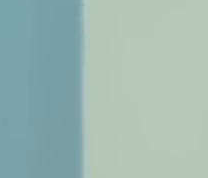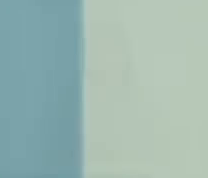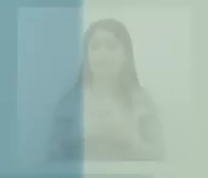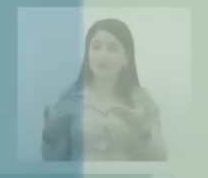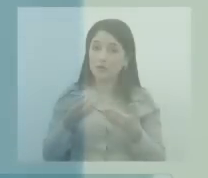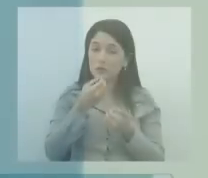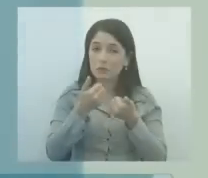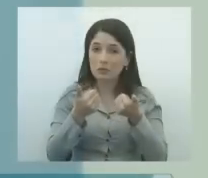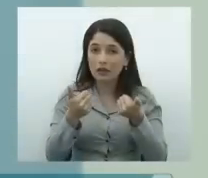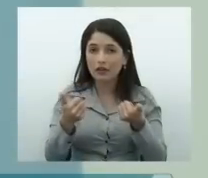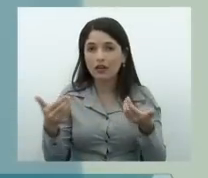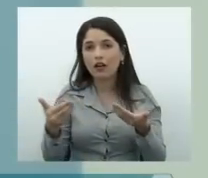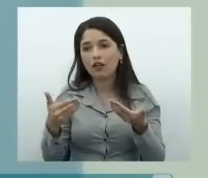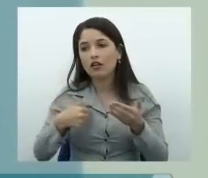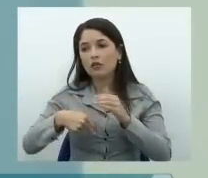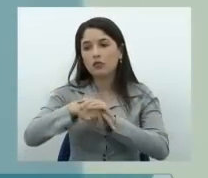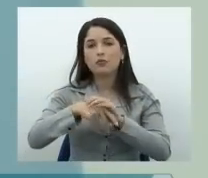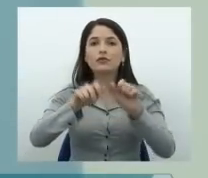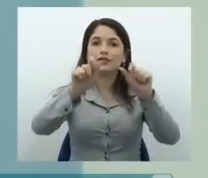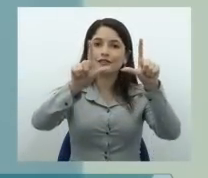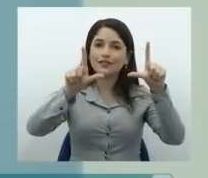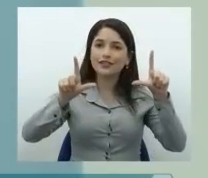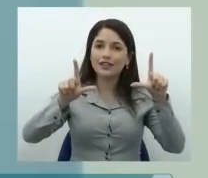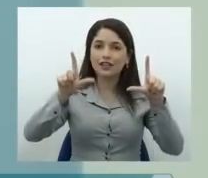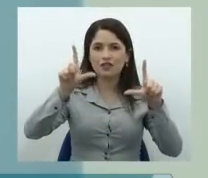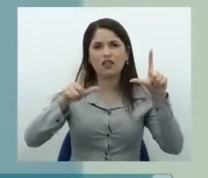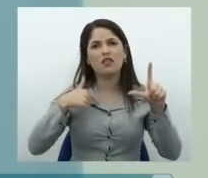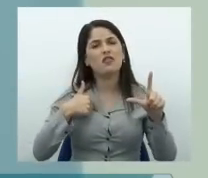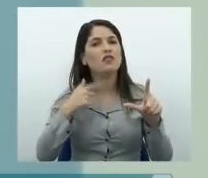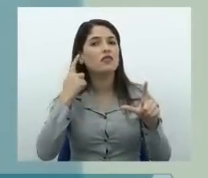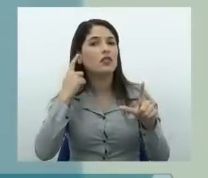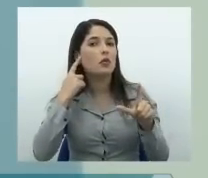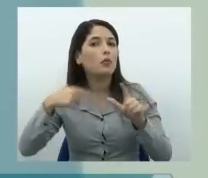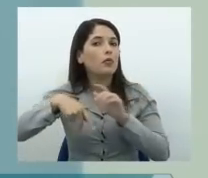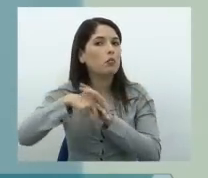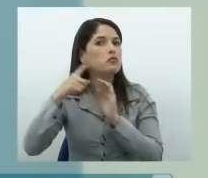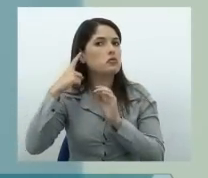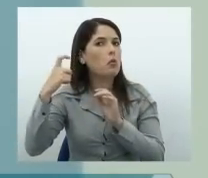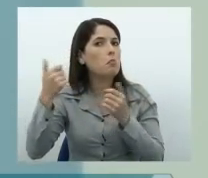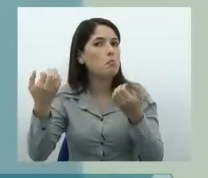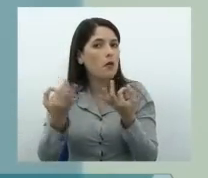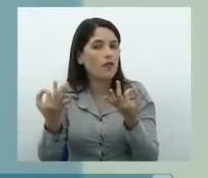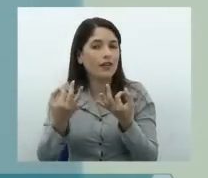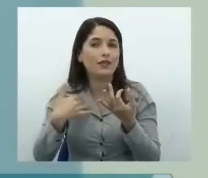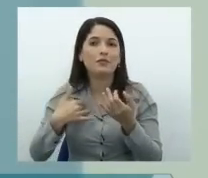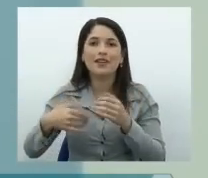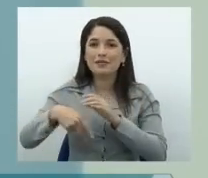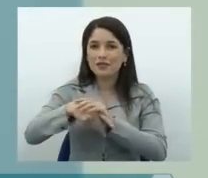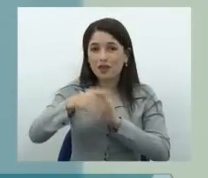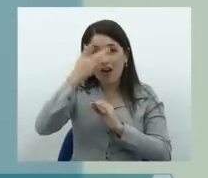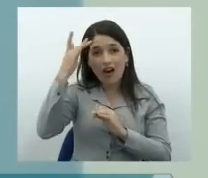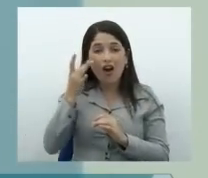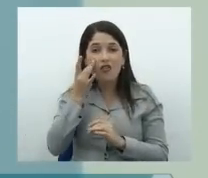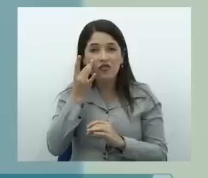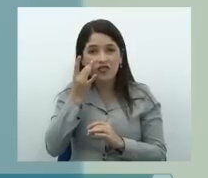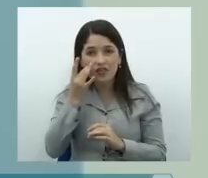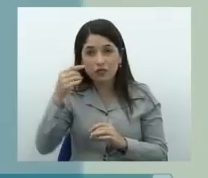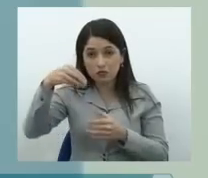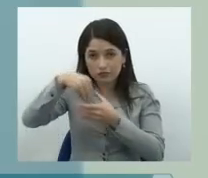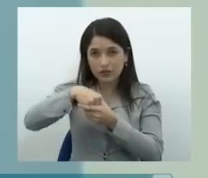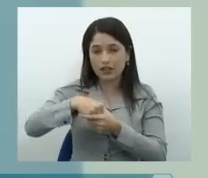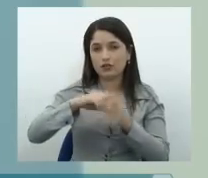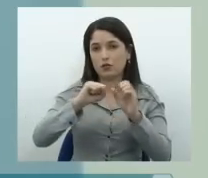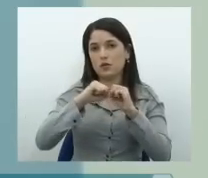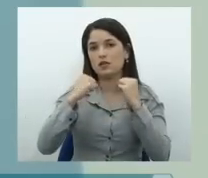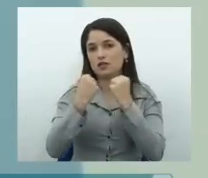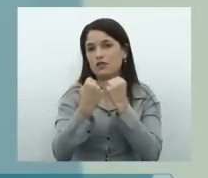Muito bem, para quem acompanha pela televisão, o som deve ter saído perfeitamente, mas para quem acompanha aqui ao vivo no plenário, não saiu o som na primeira parte, então vou